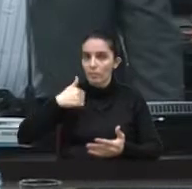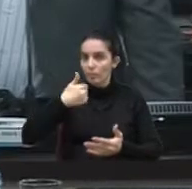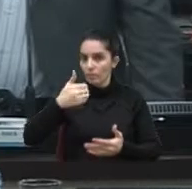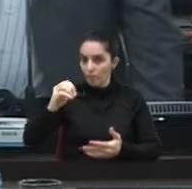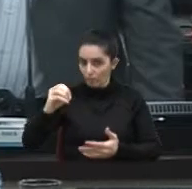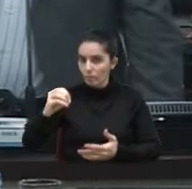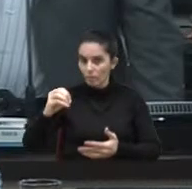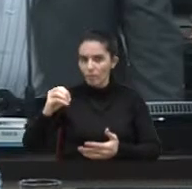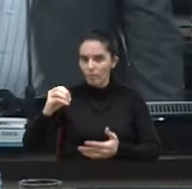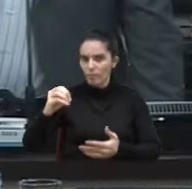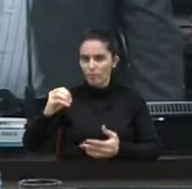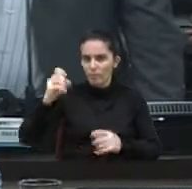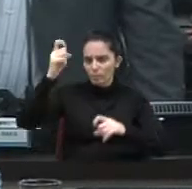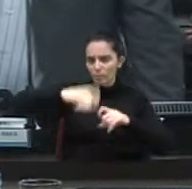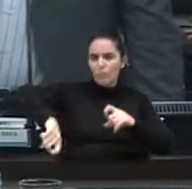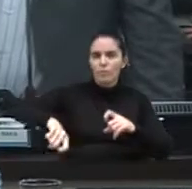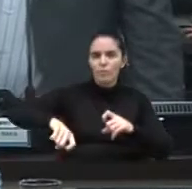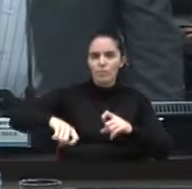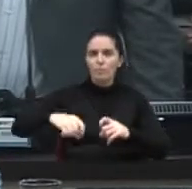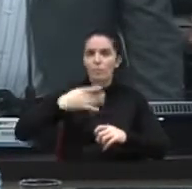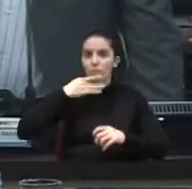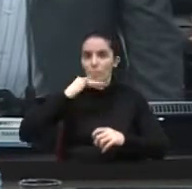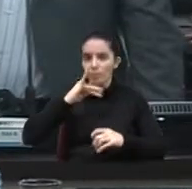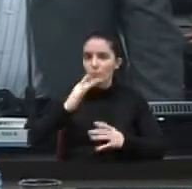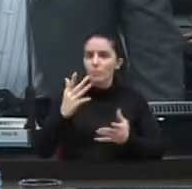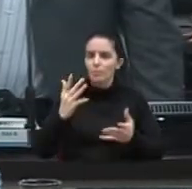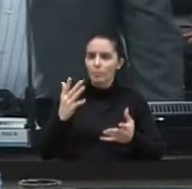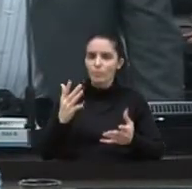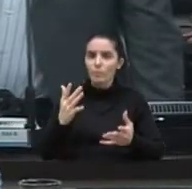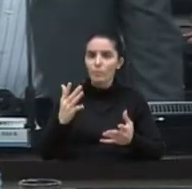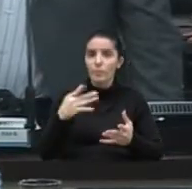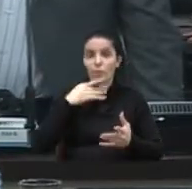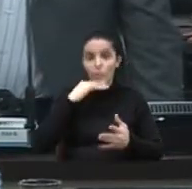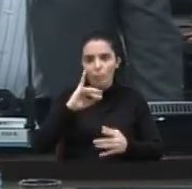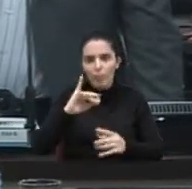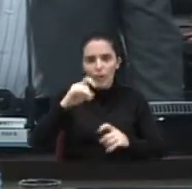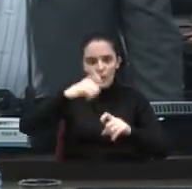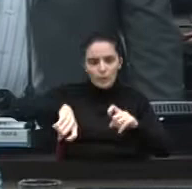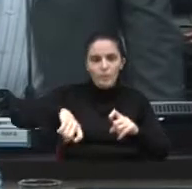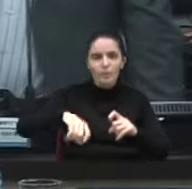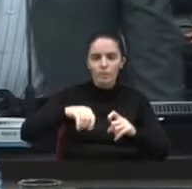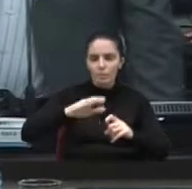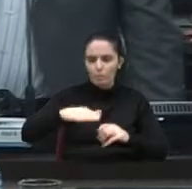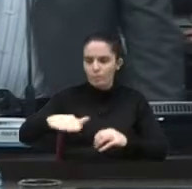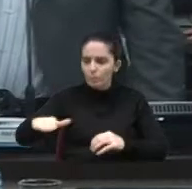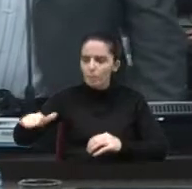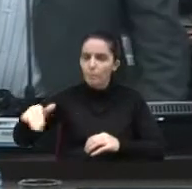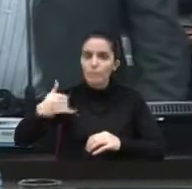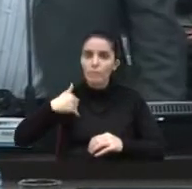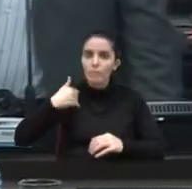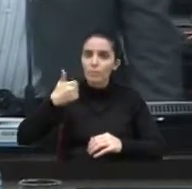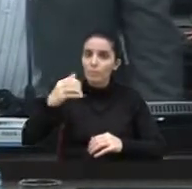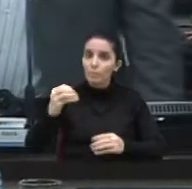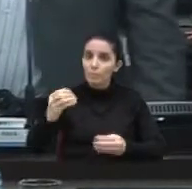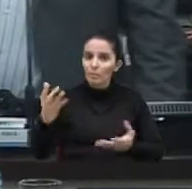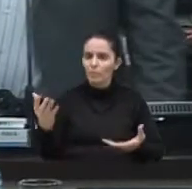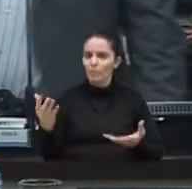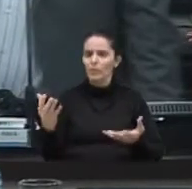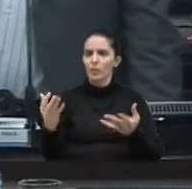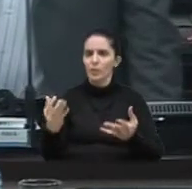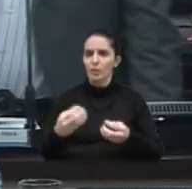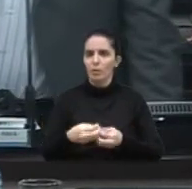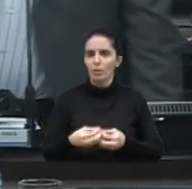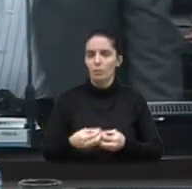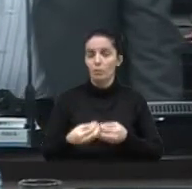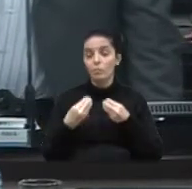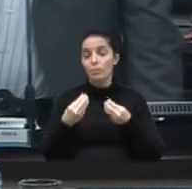sendo violentada pelo próprio pai e acaba reproduzindo isso, muitas vezes, pelo resto. Daí podem falar, mas tinha que chegar no